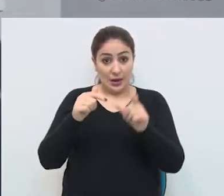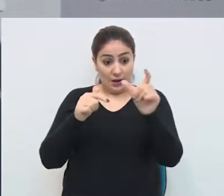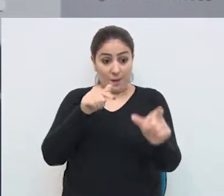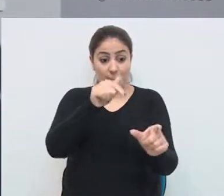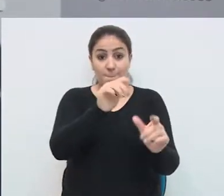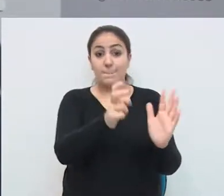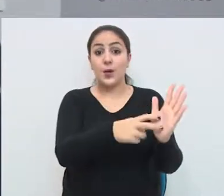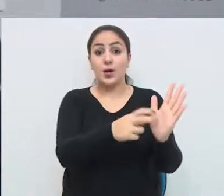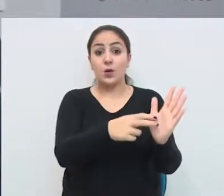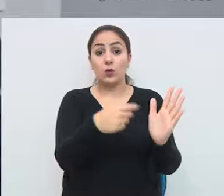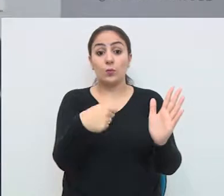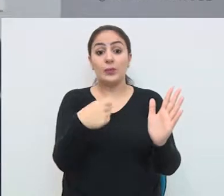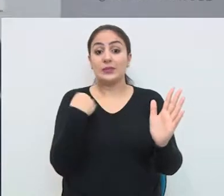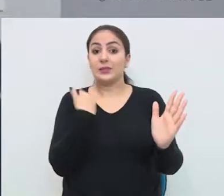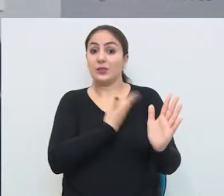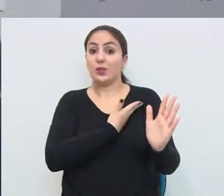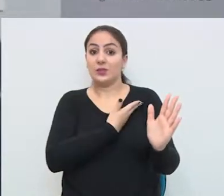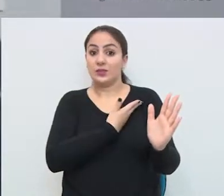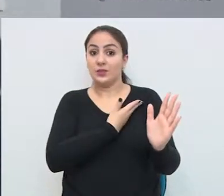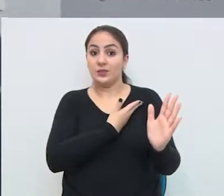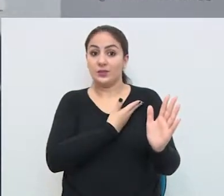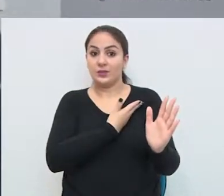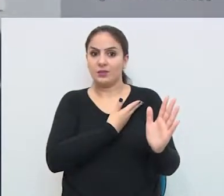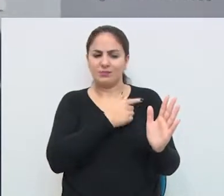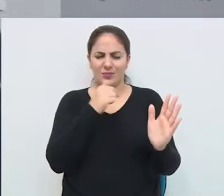nós não precisamos do banco.